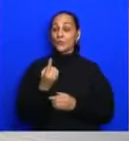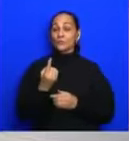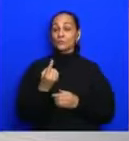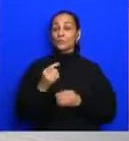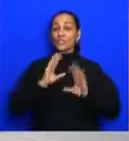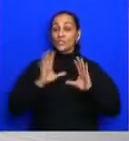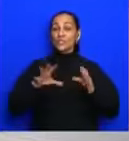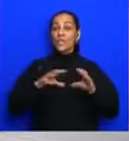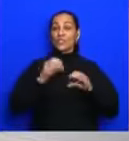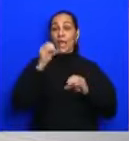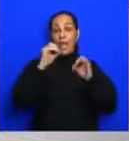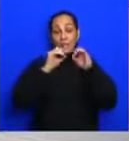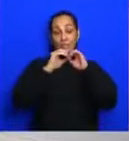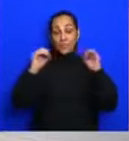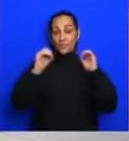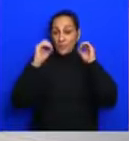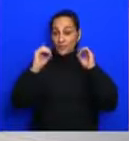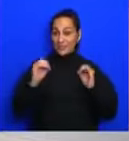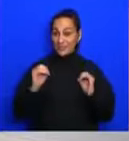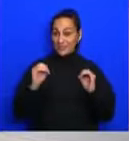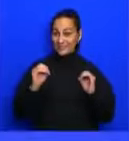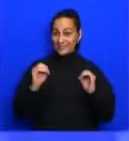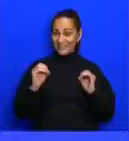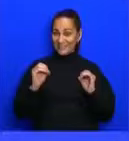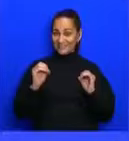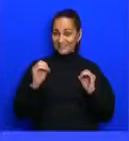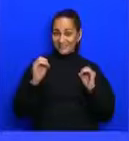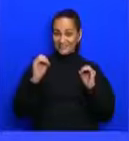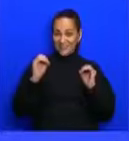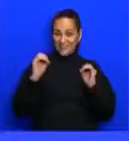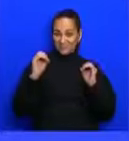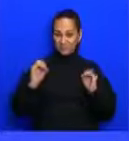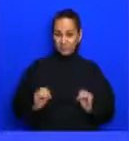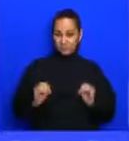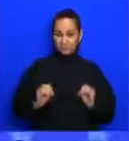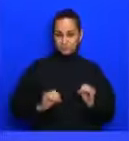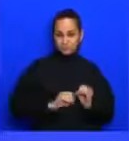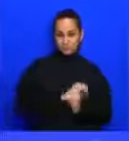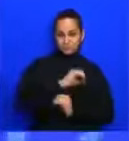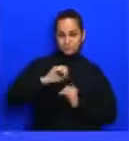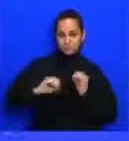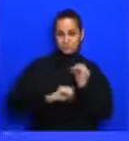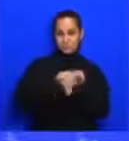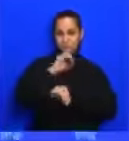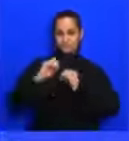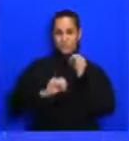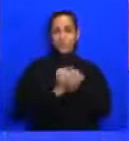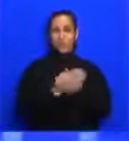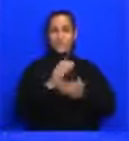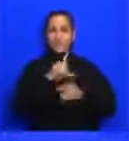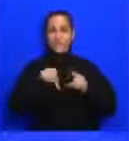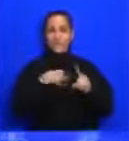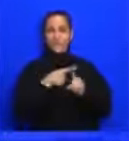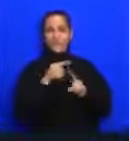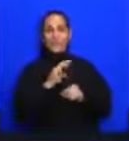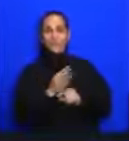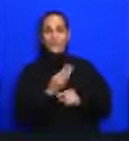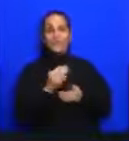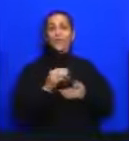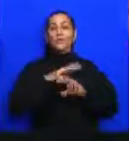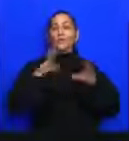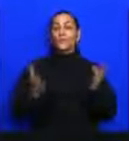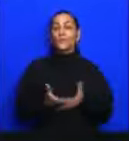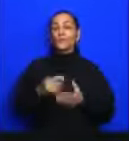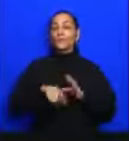globo número 1, que já está com as bolas posicionadas. Valendo! Está começando o sorteio da Mais Milionária.